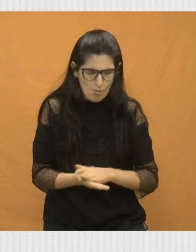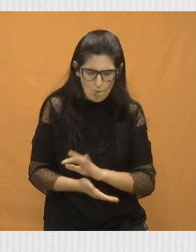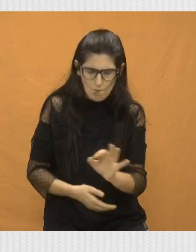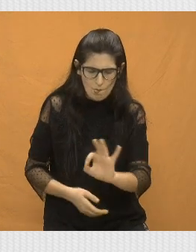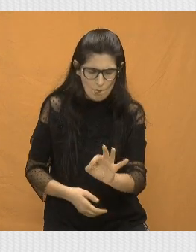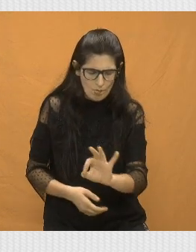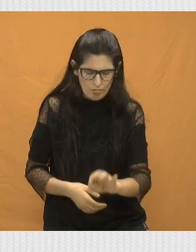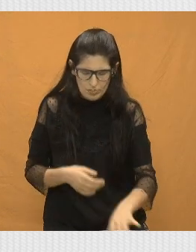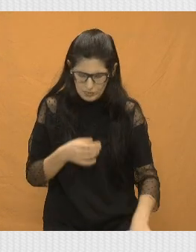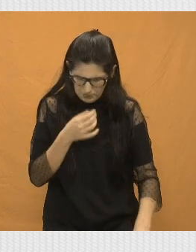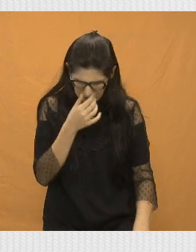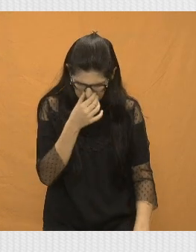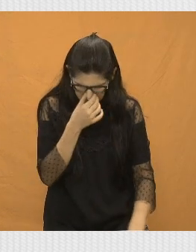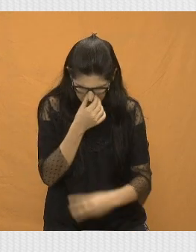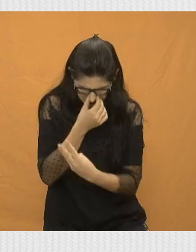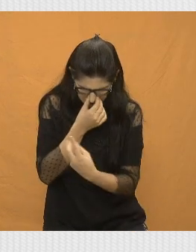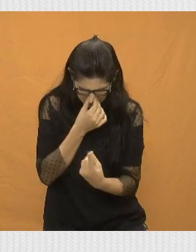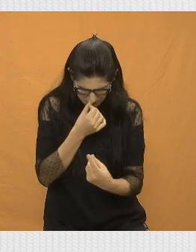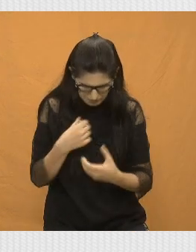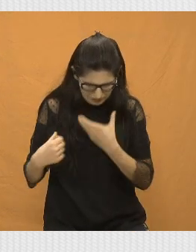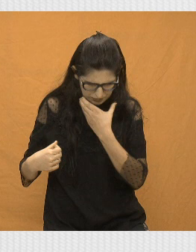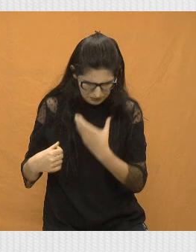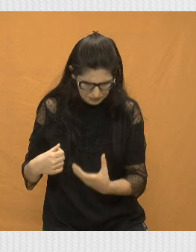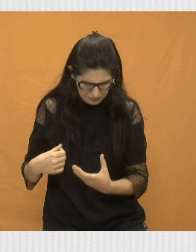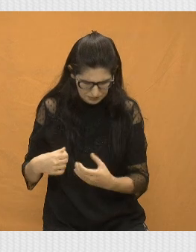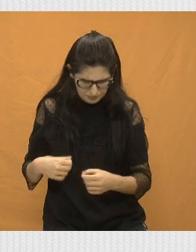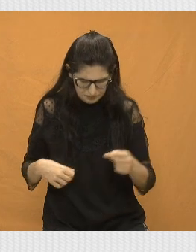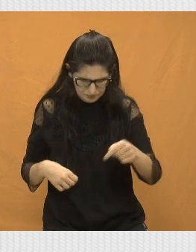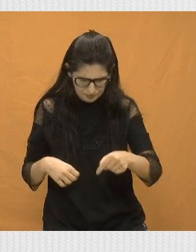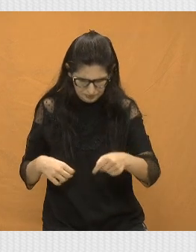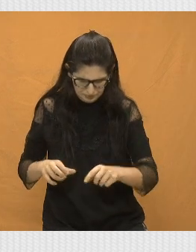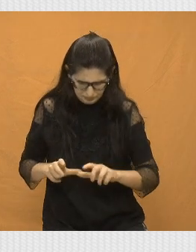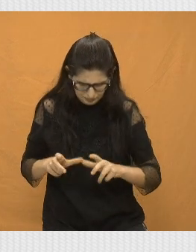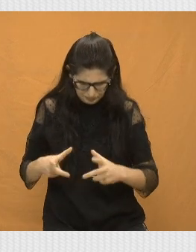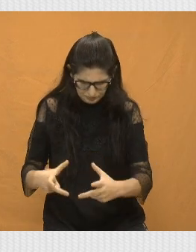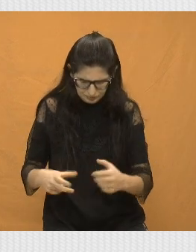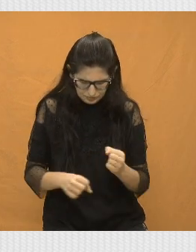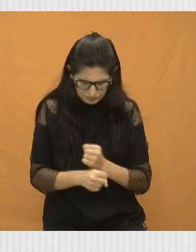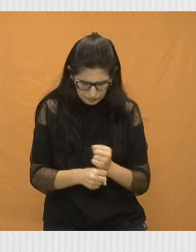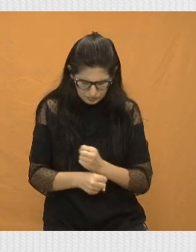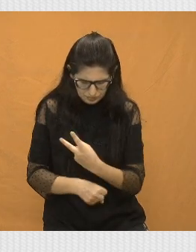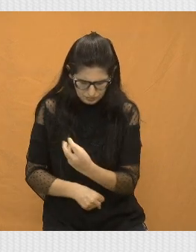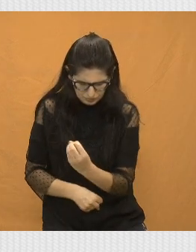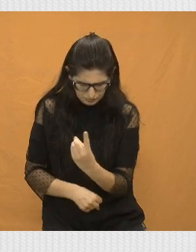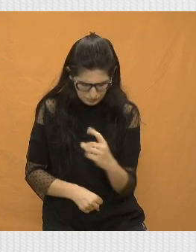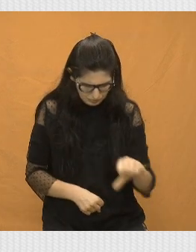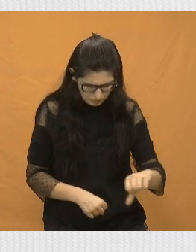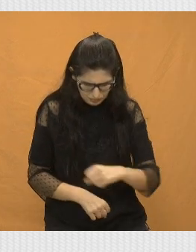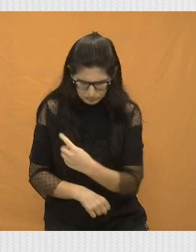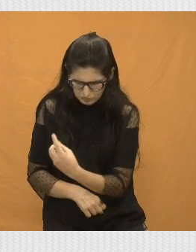processado. Em 31 de dezembro, esta Câmara trouxe para 2019